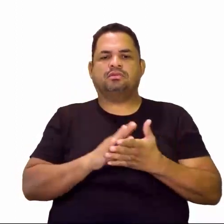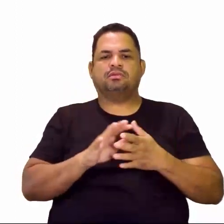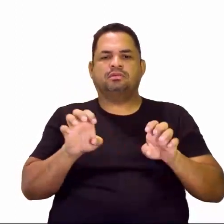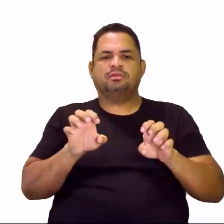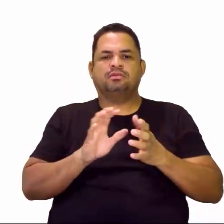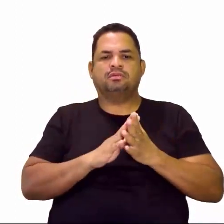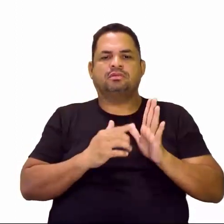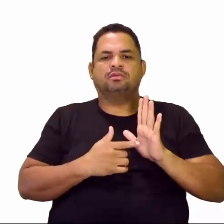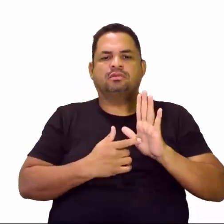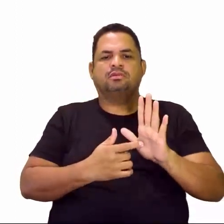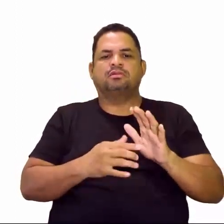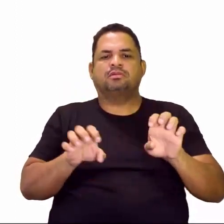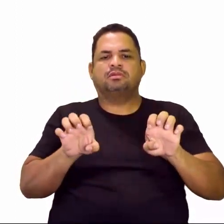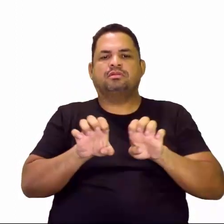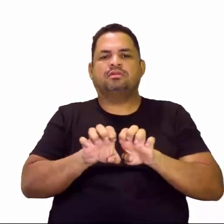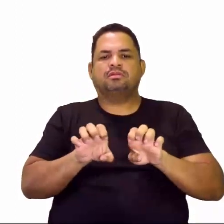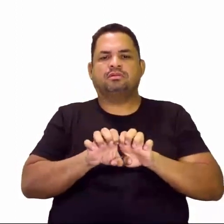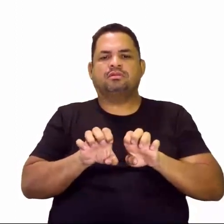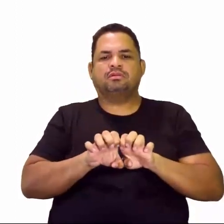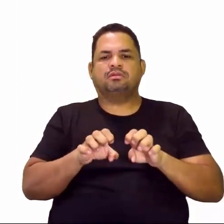que é a representação